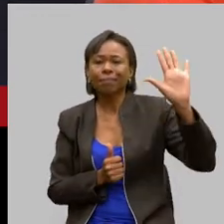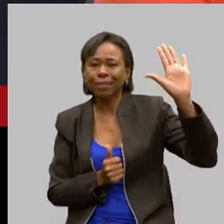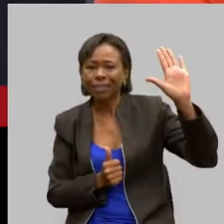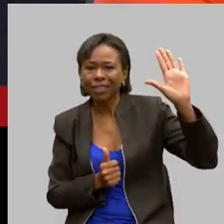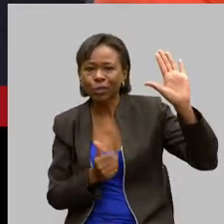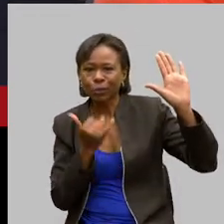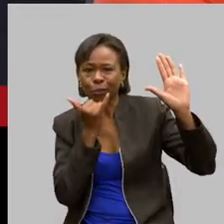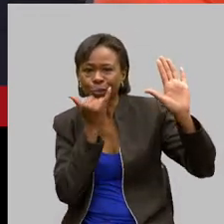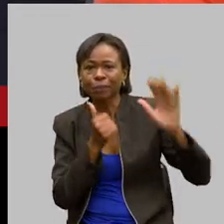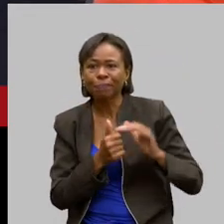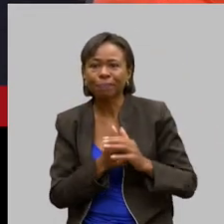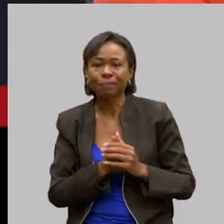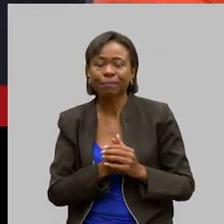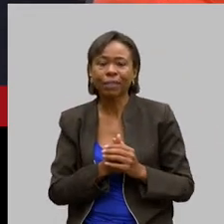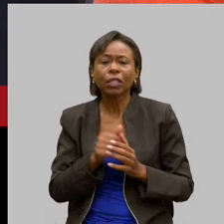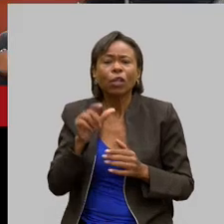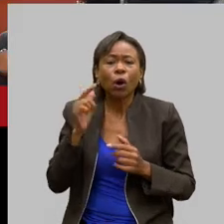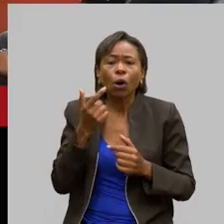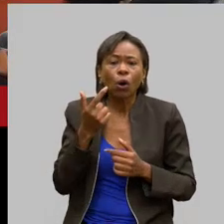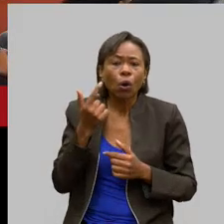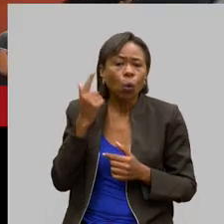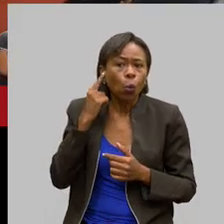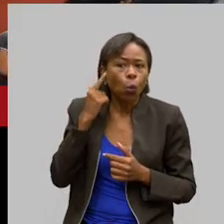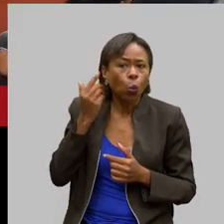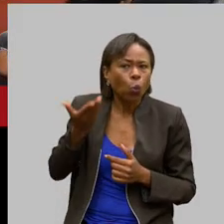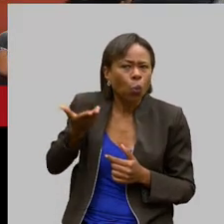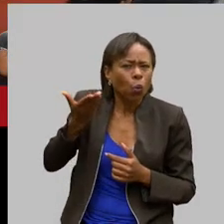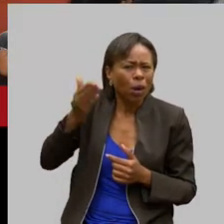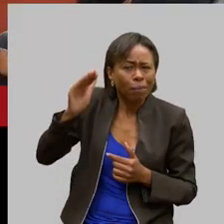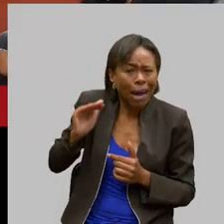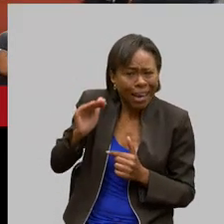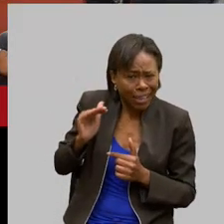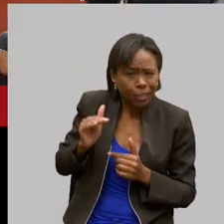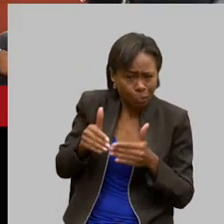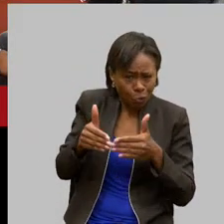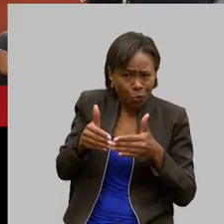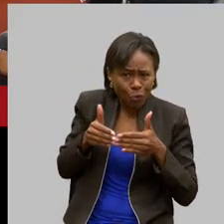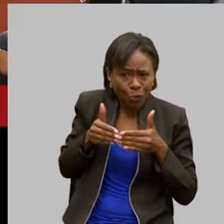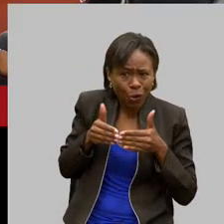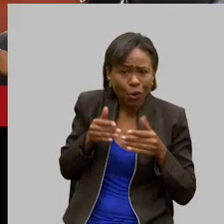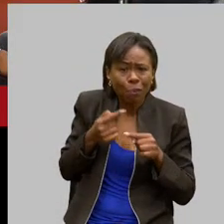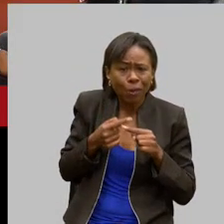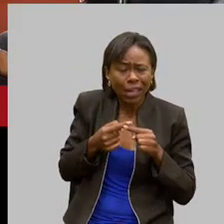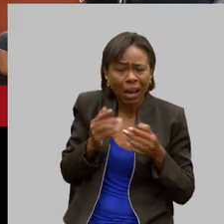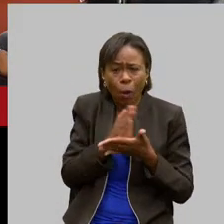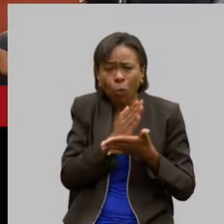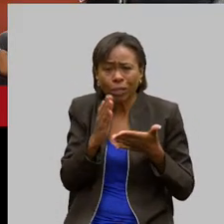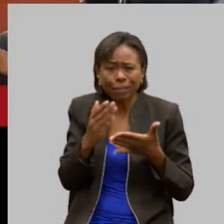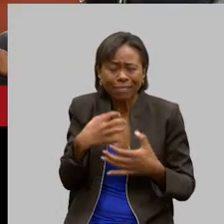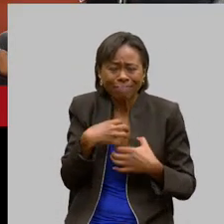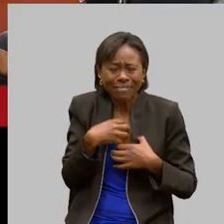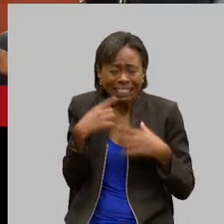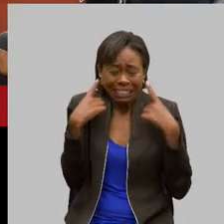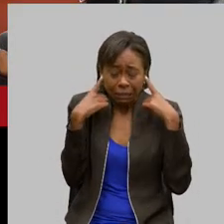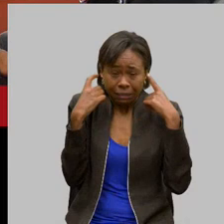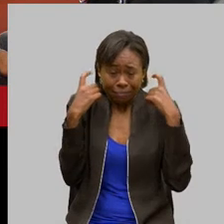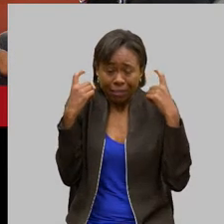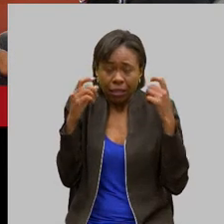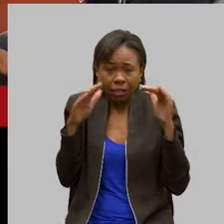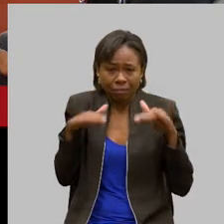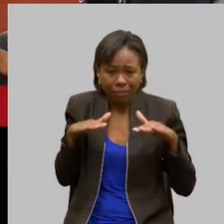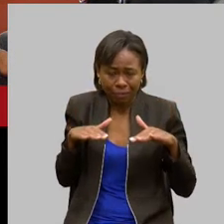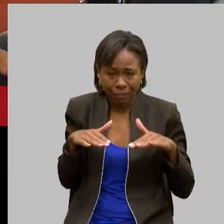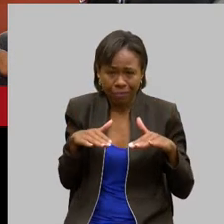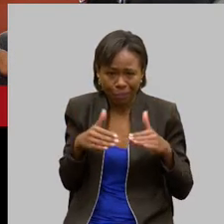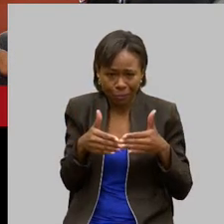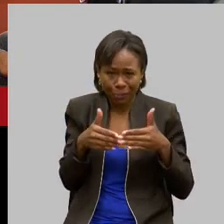Desculpa só pedi para baixar um pouquinho o som que tem algumas pessoas aqui têm alta sensibilidade pra gente adequar aqui o volume